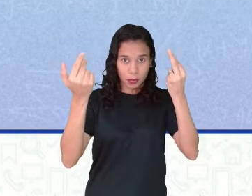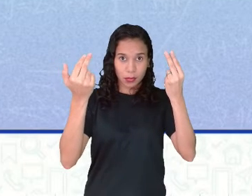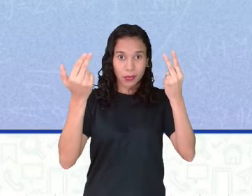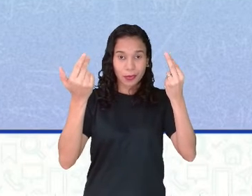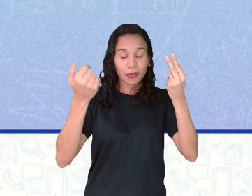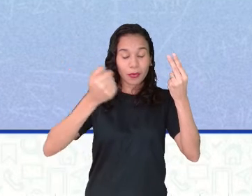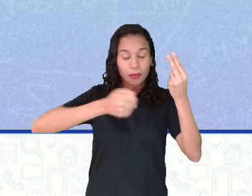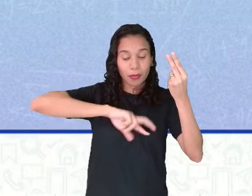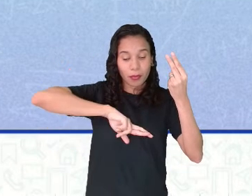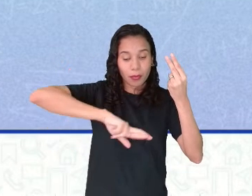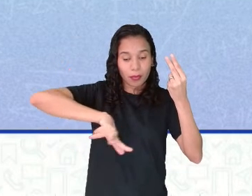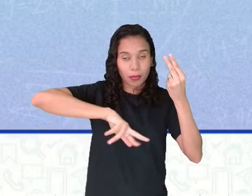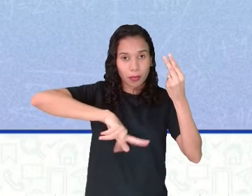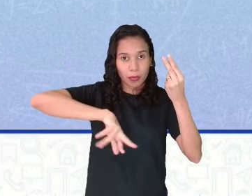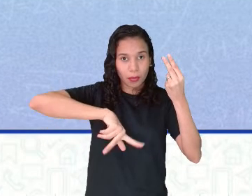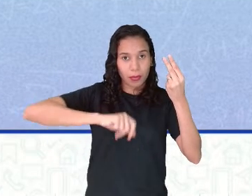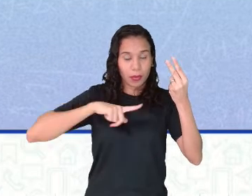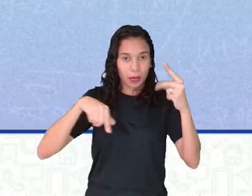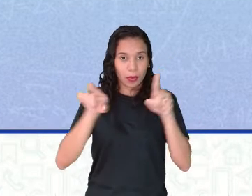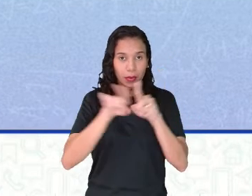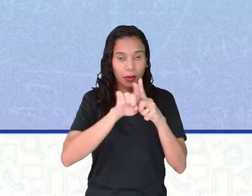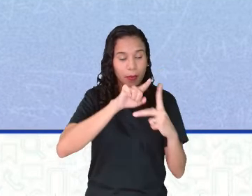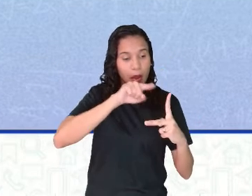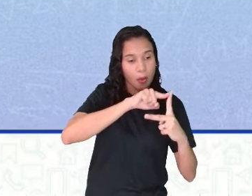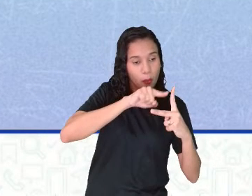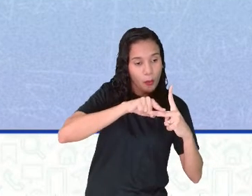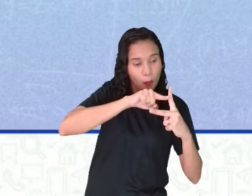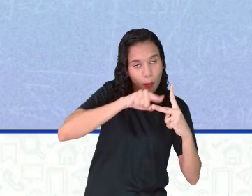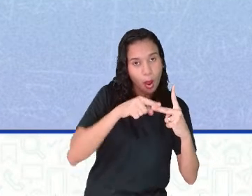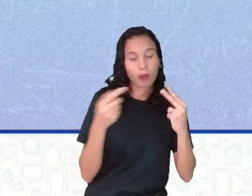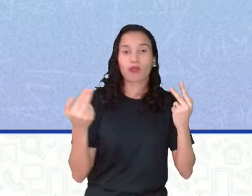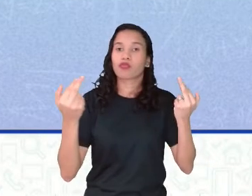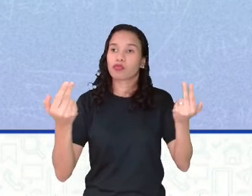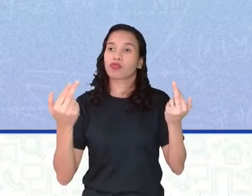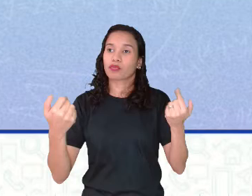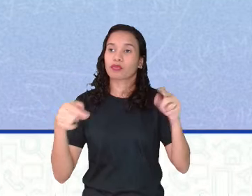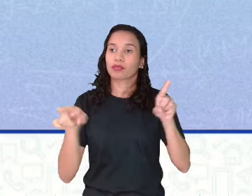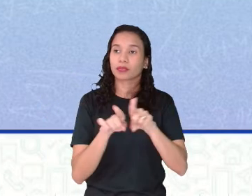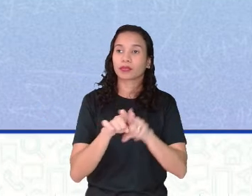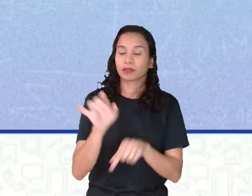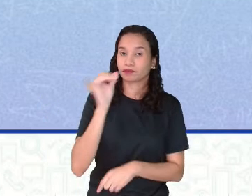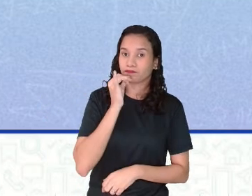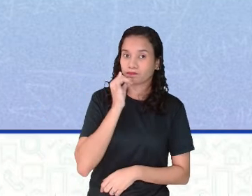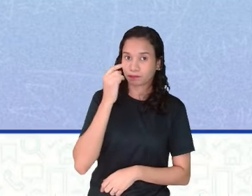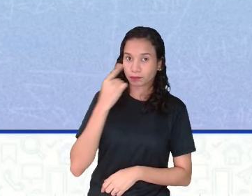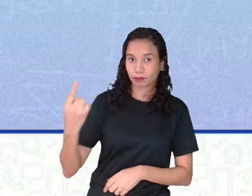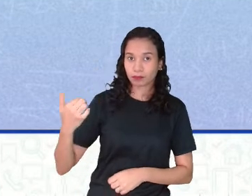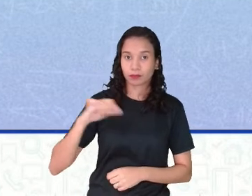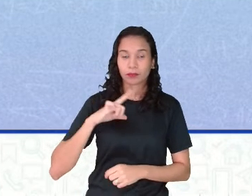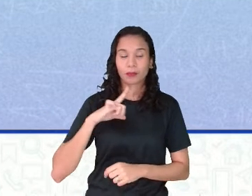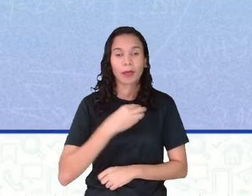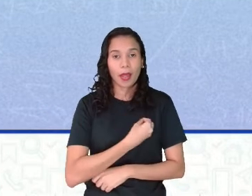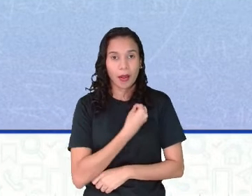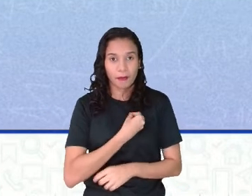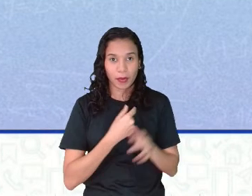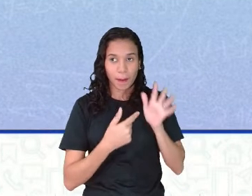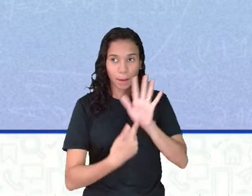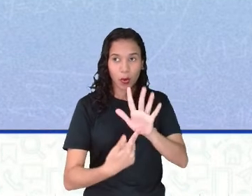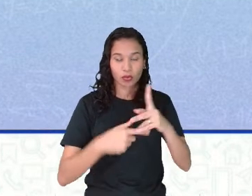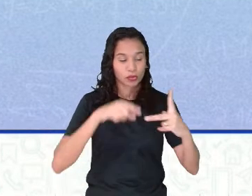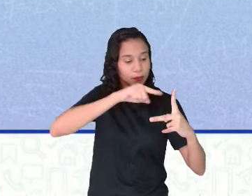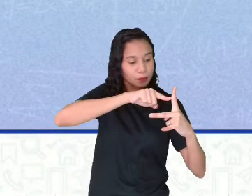certo? E 2 ângulos também iguais, certo? Por exemplo, aqui, ó, se eu tenho aqui, ó,